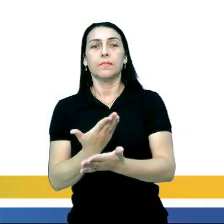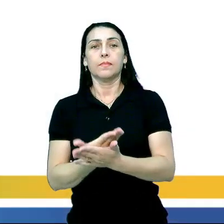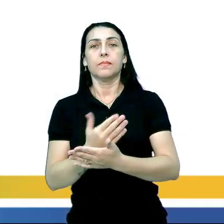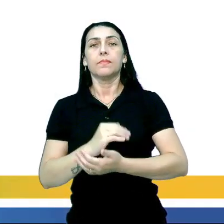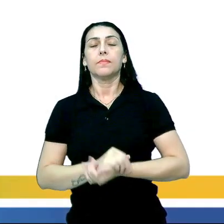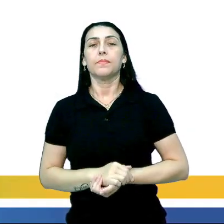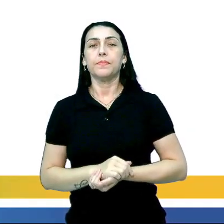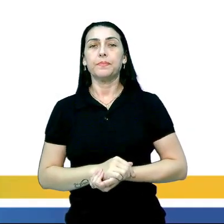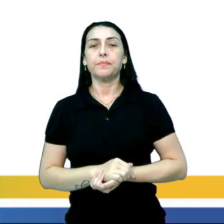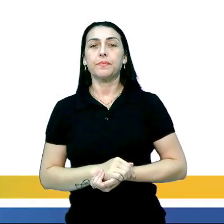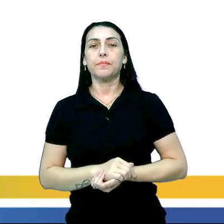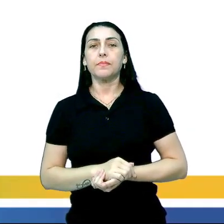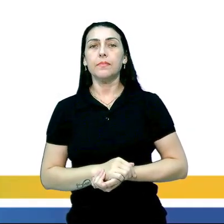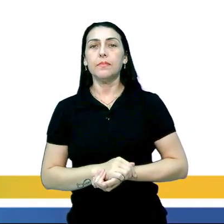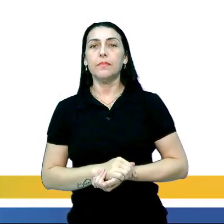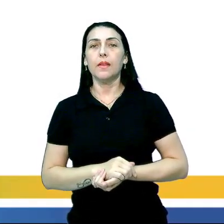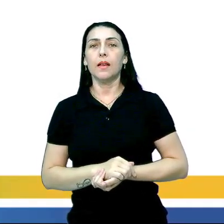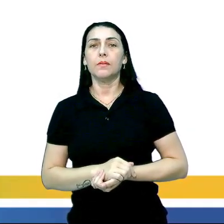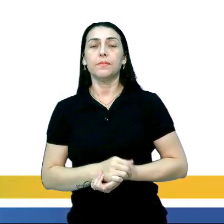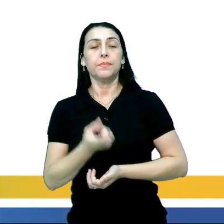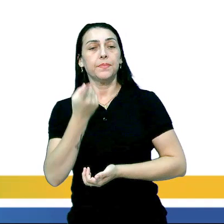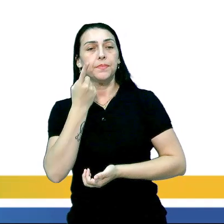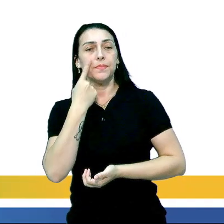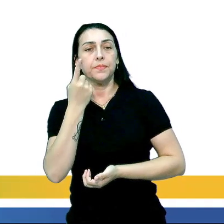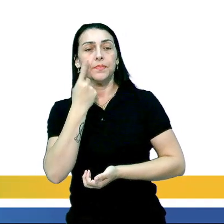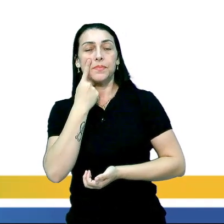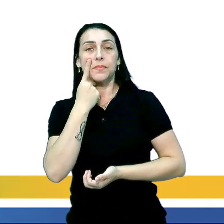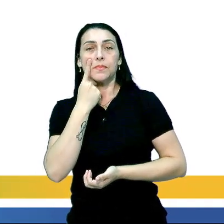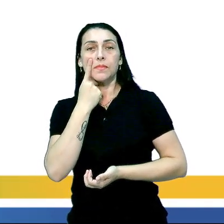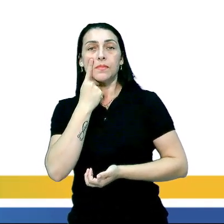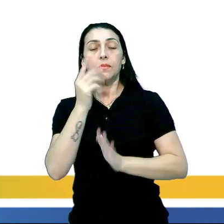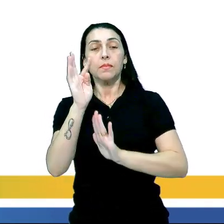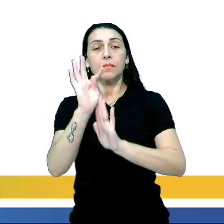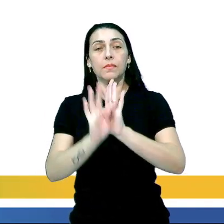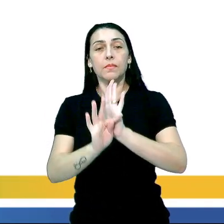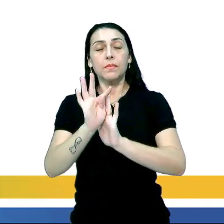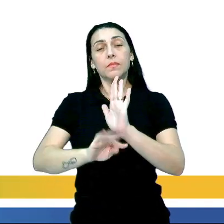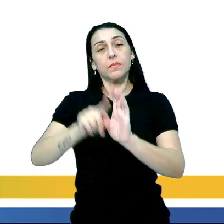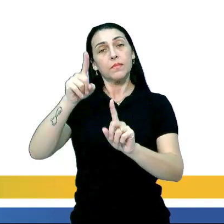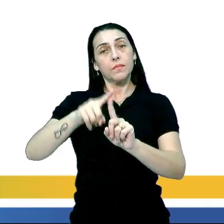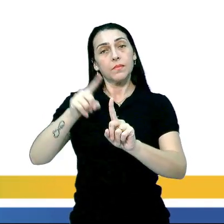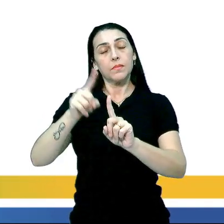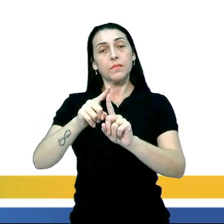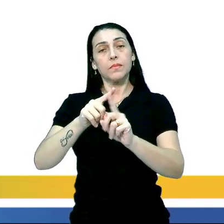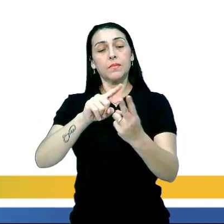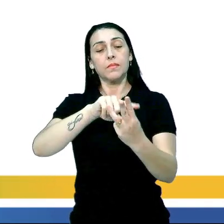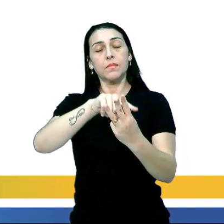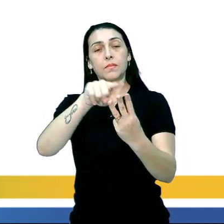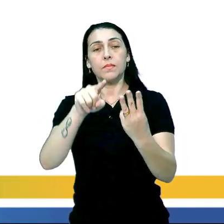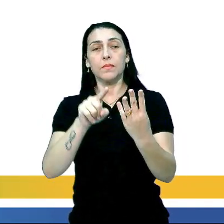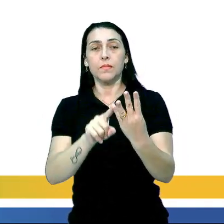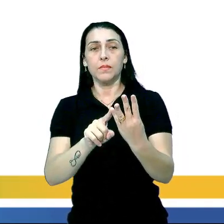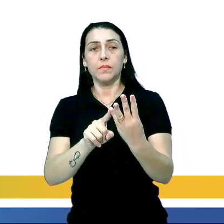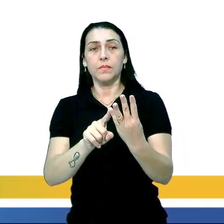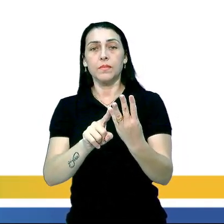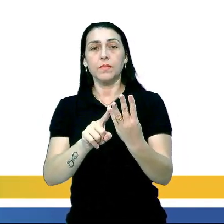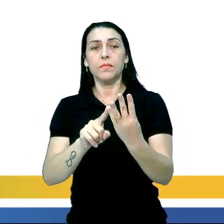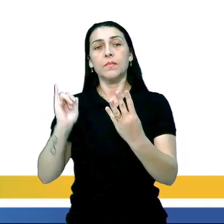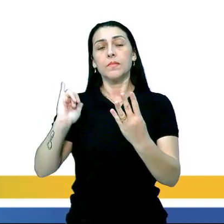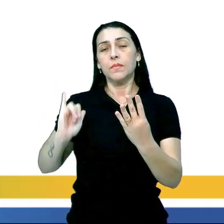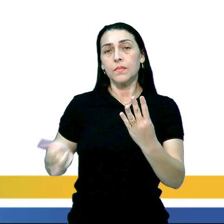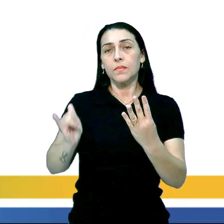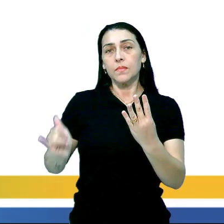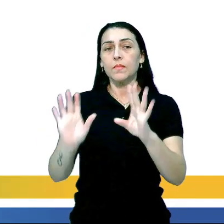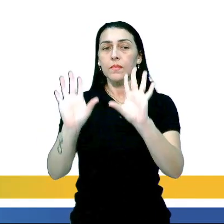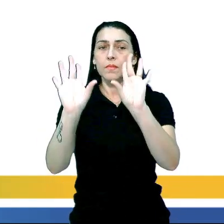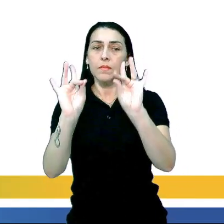aula. Então, vamos lá. Os tipos textuais, eles se dividem em tipo